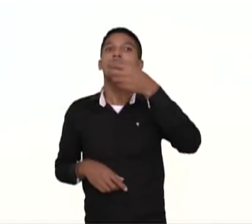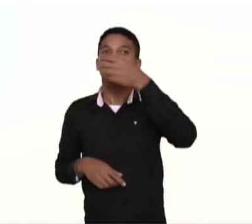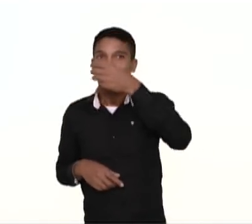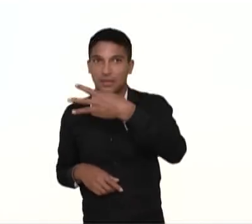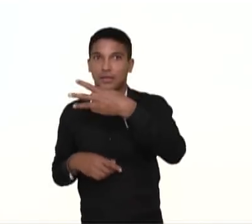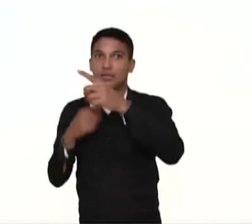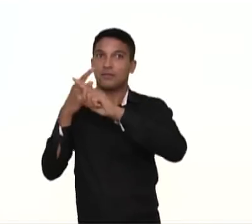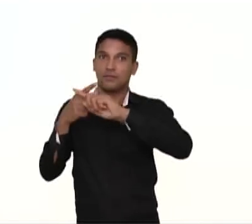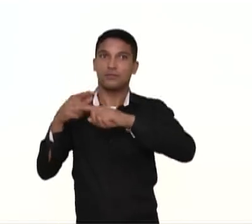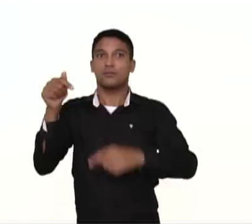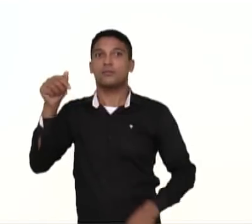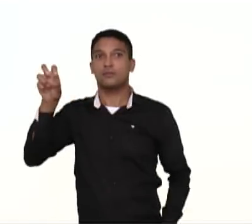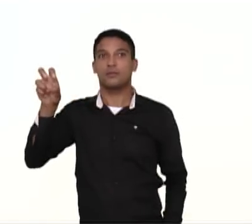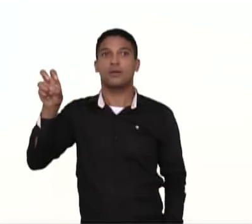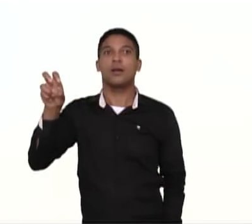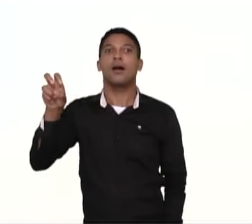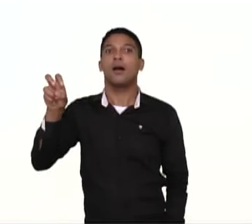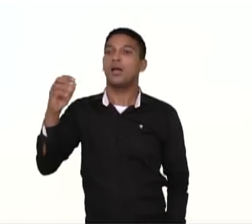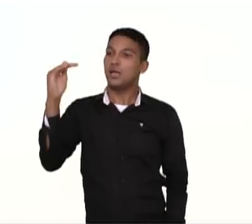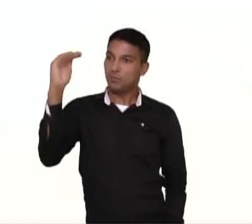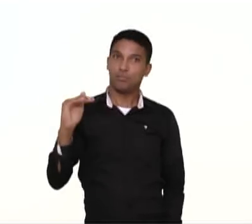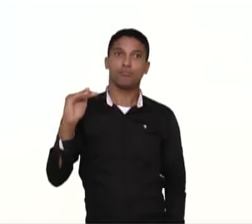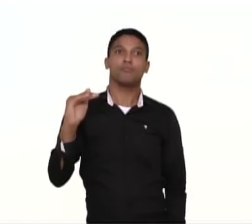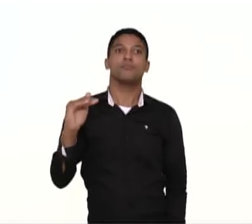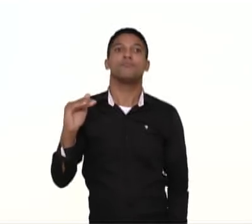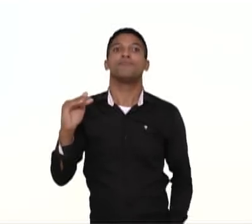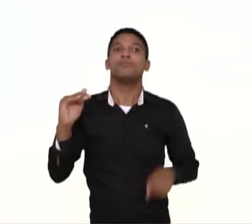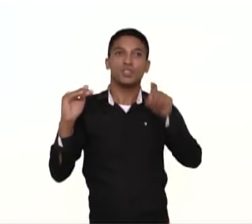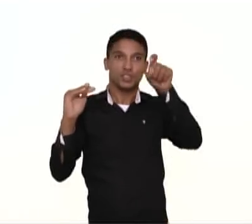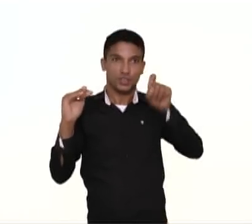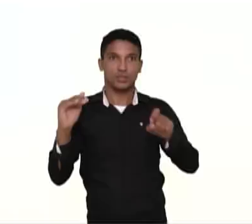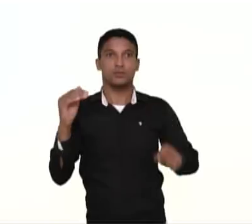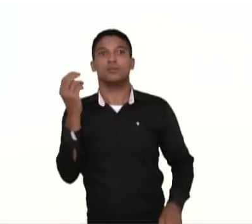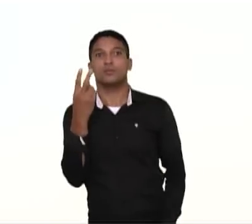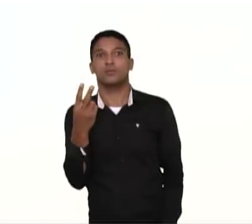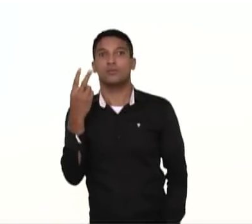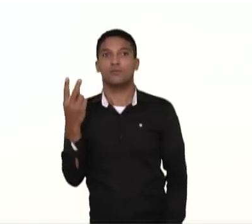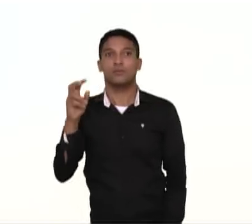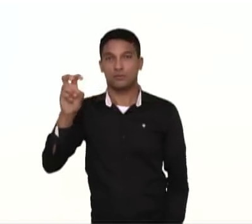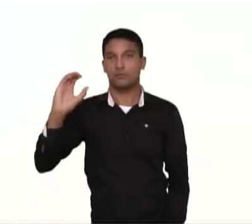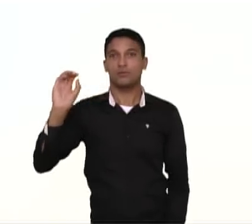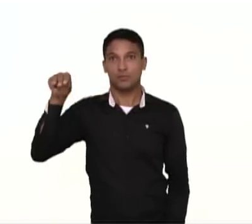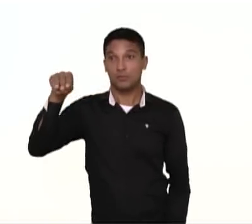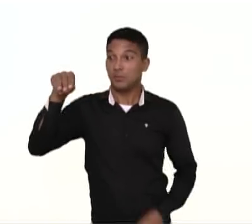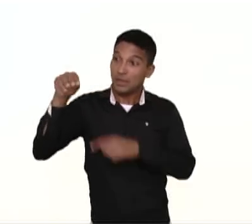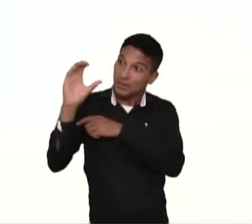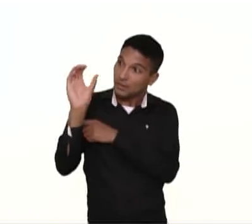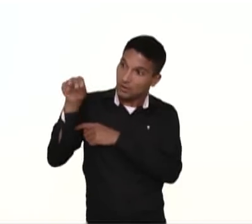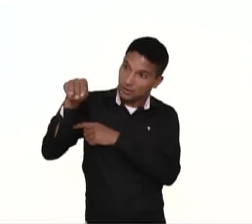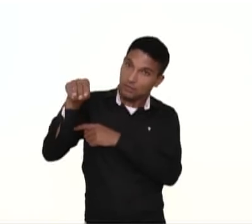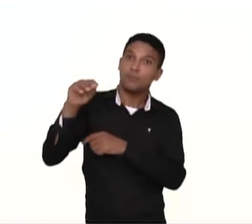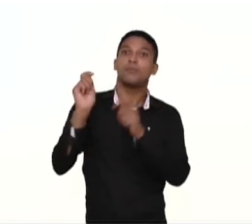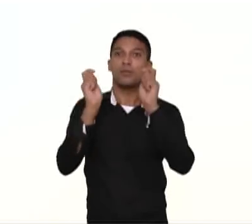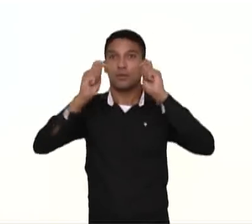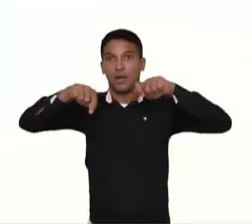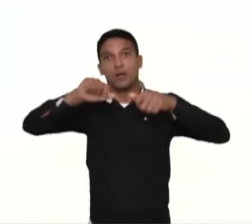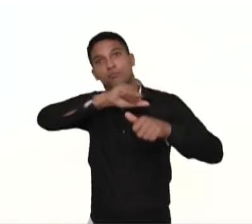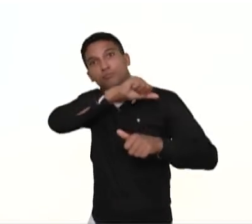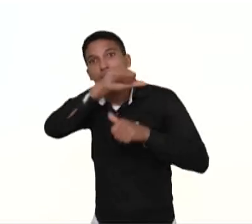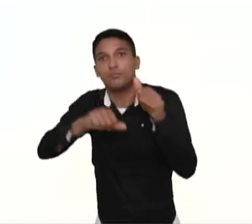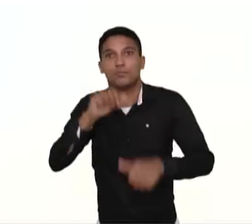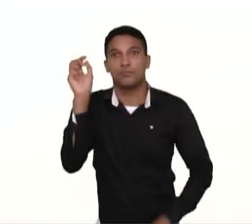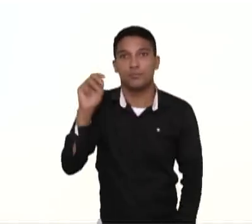75, 225 centímetros. Eu posso converter isso em metro, né? Você pode